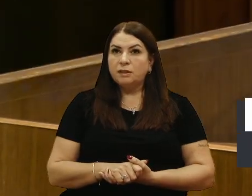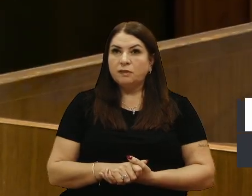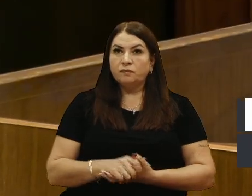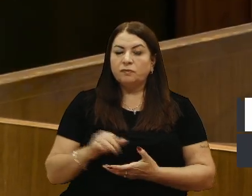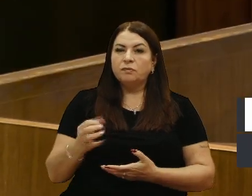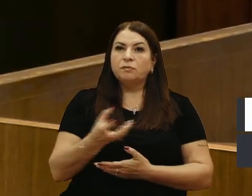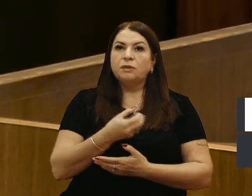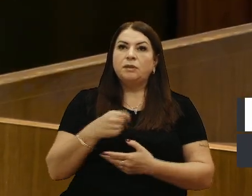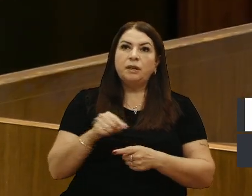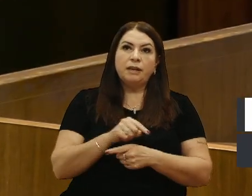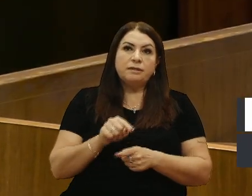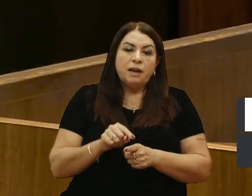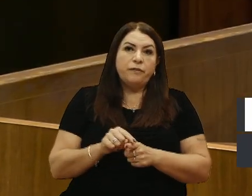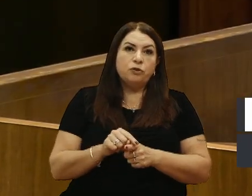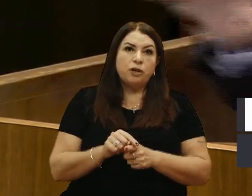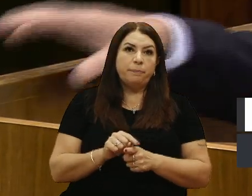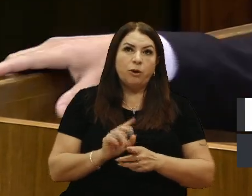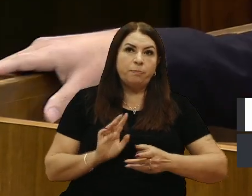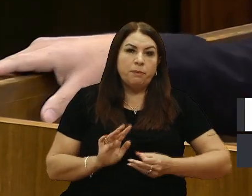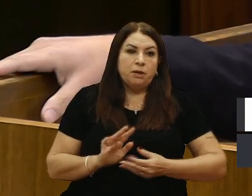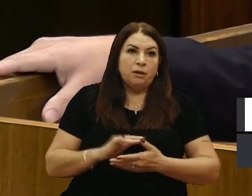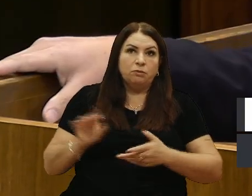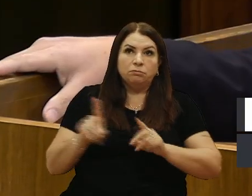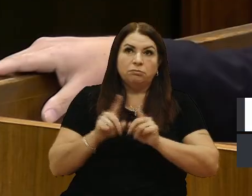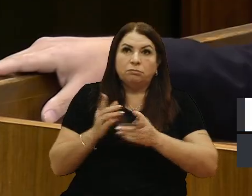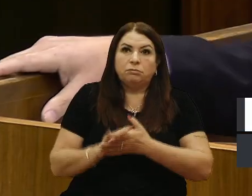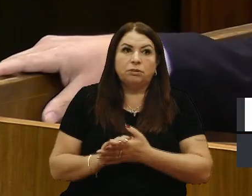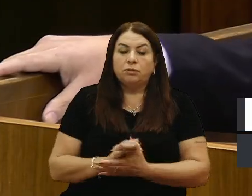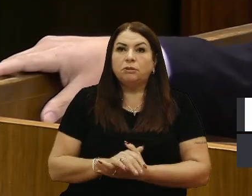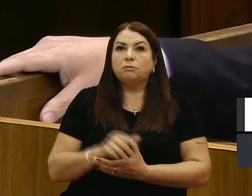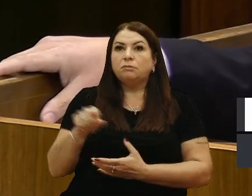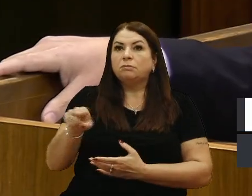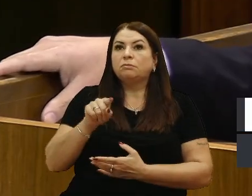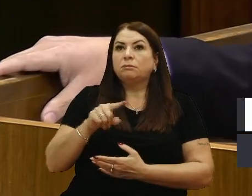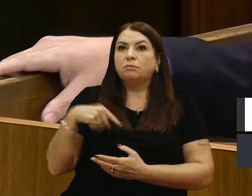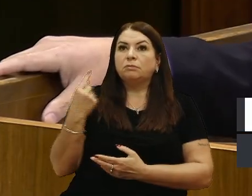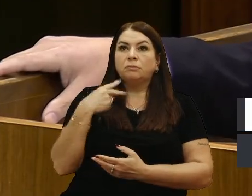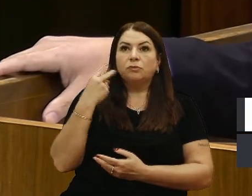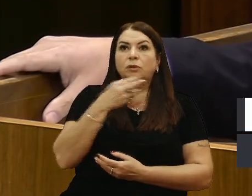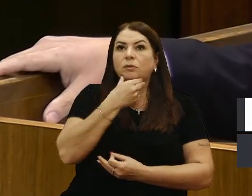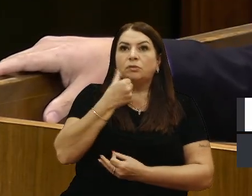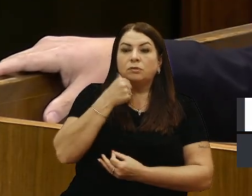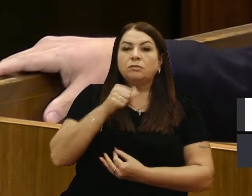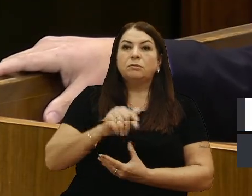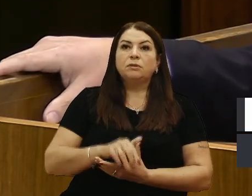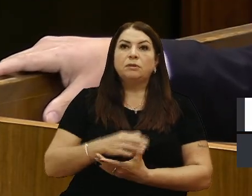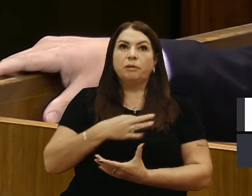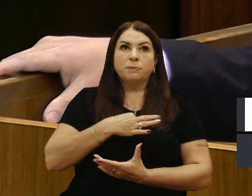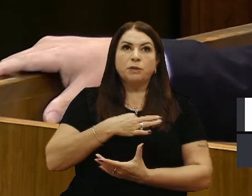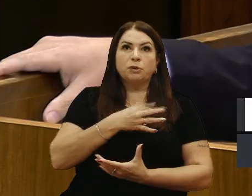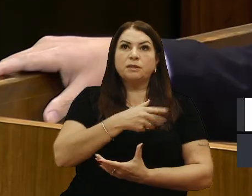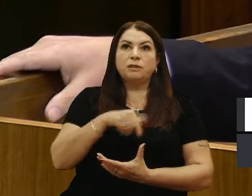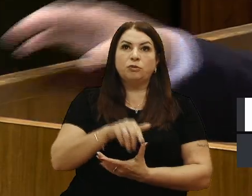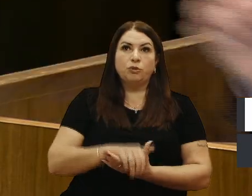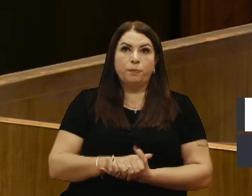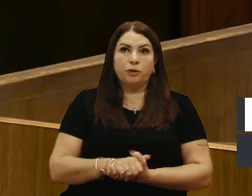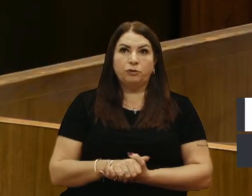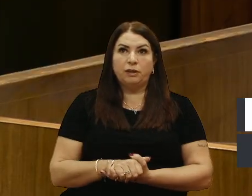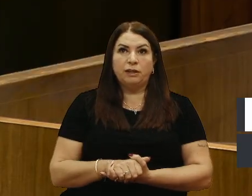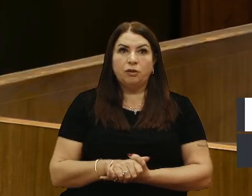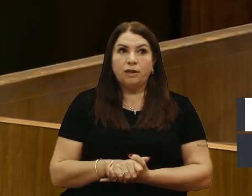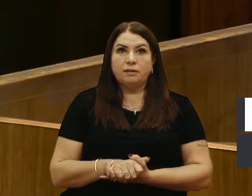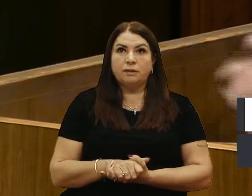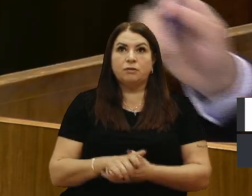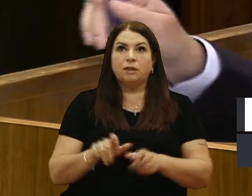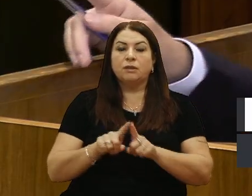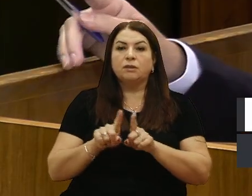bem-vindos sempre a esta casa, Casa do Povo, aos nobres pares aqui presentes, e dizer que é importante essa